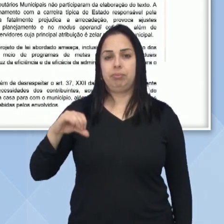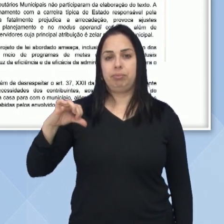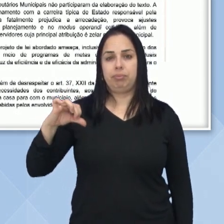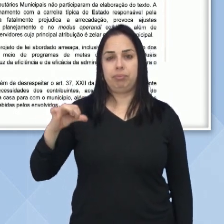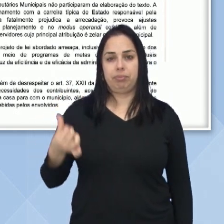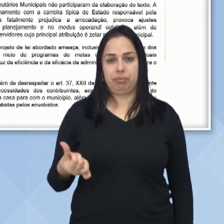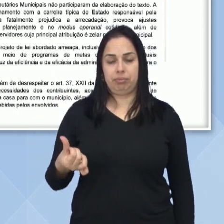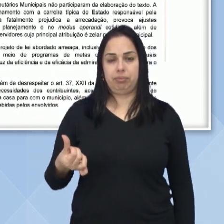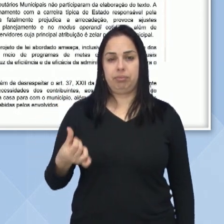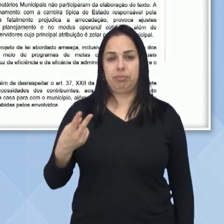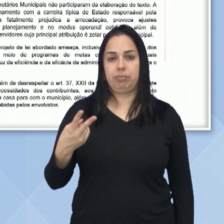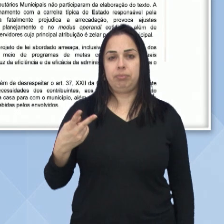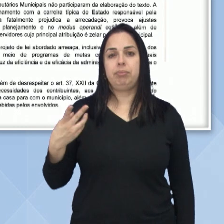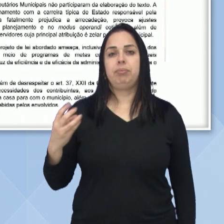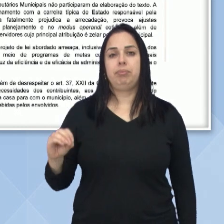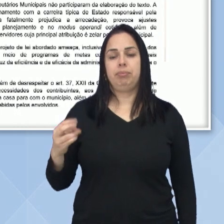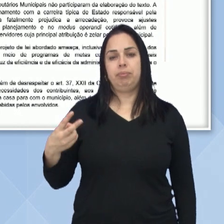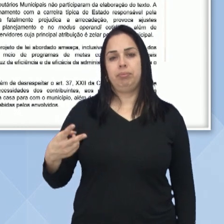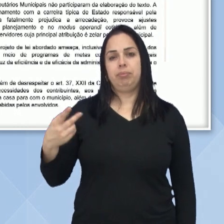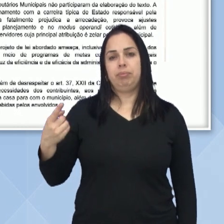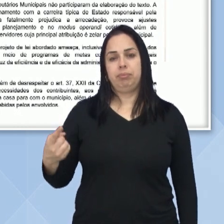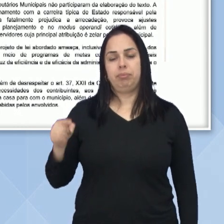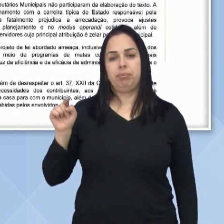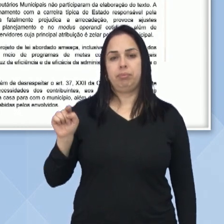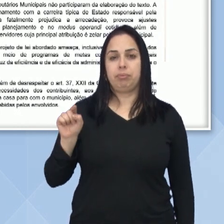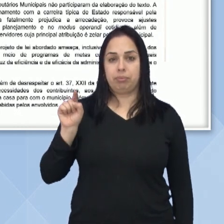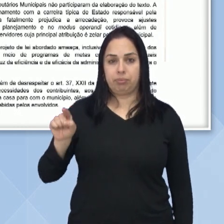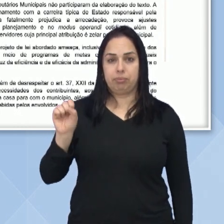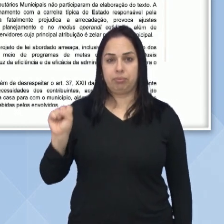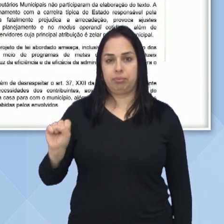10.18.04.096 2021